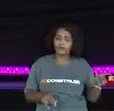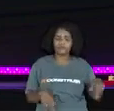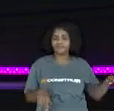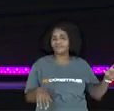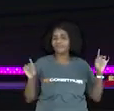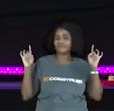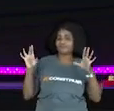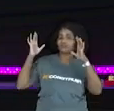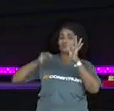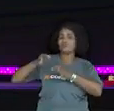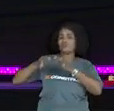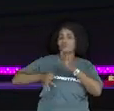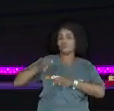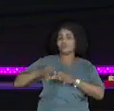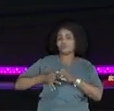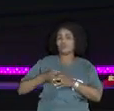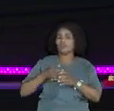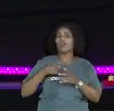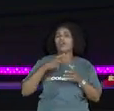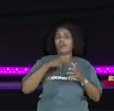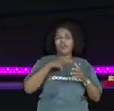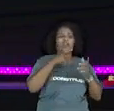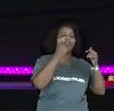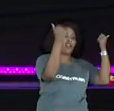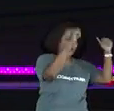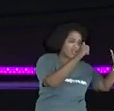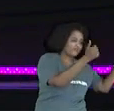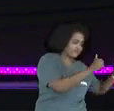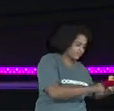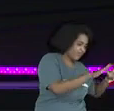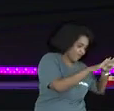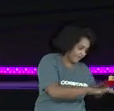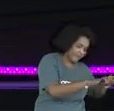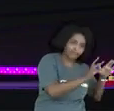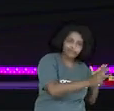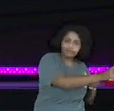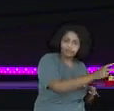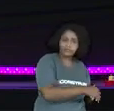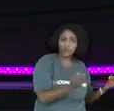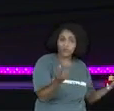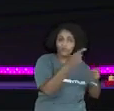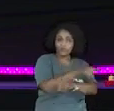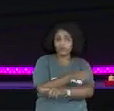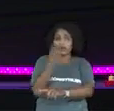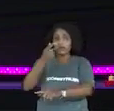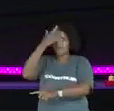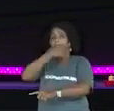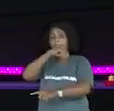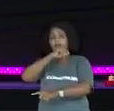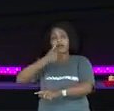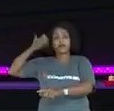quiseram ouvir os juízes antes se prostituíram com outros deuses e os adoraram ao contrário dos seus